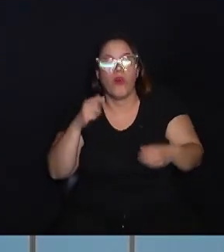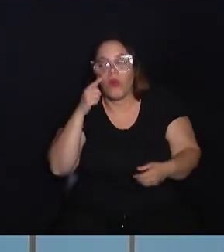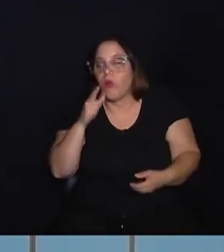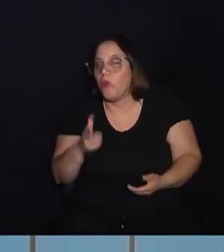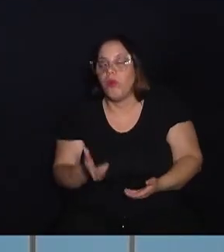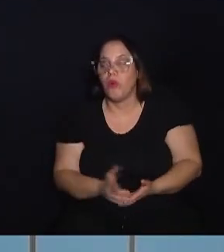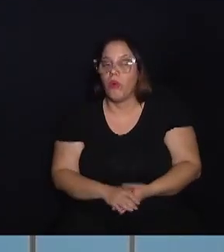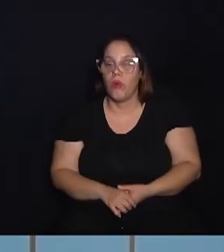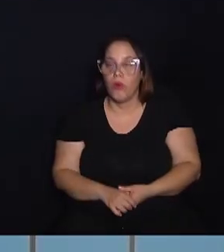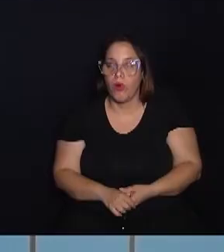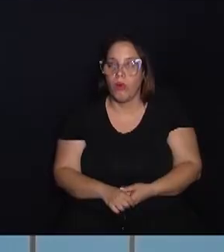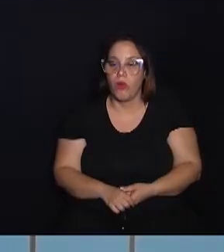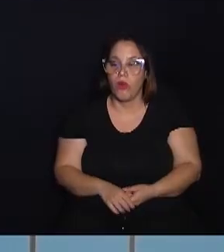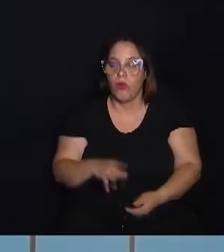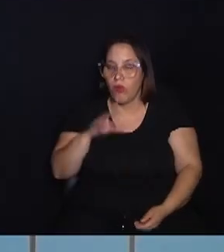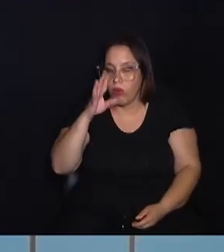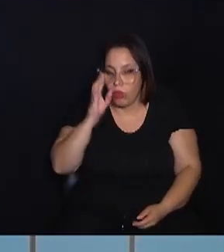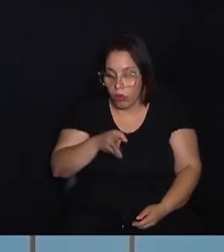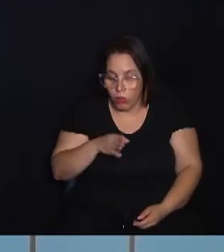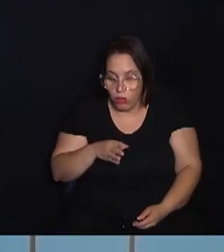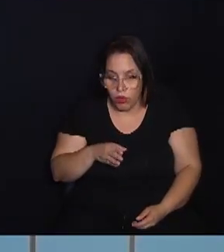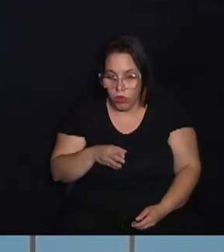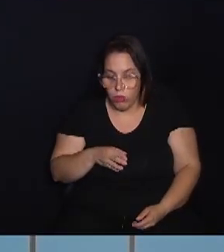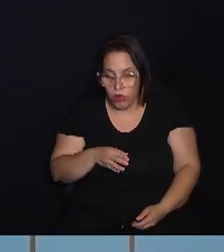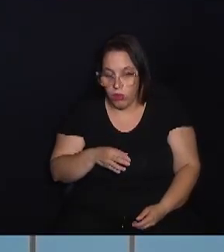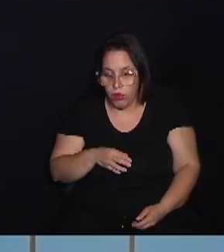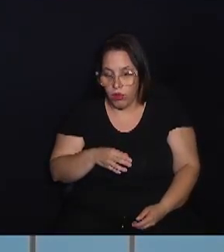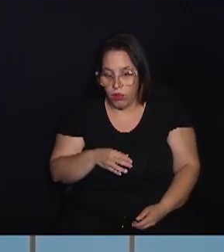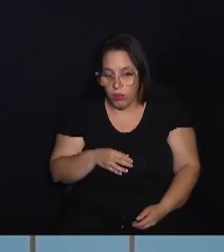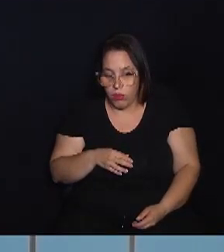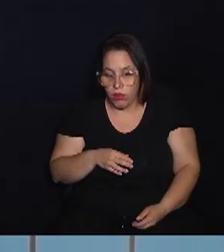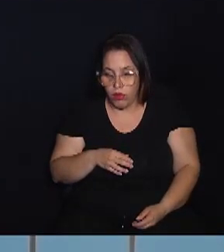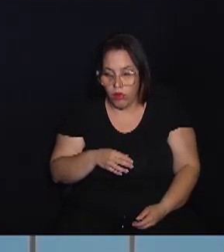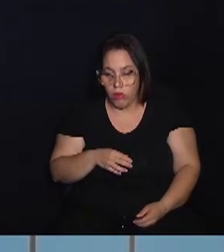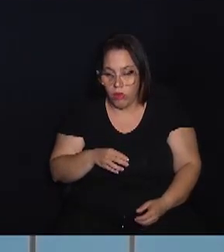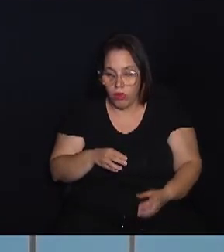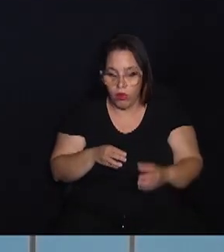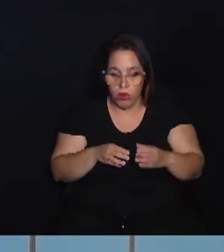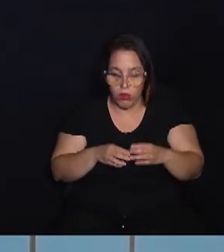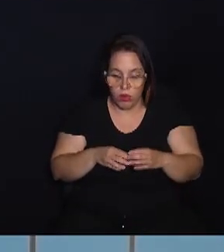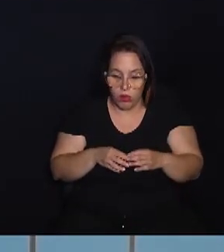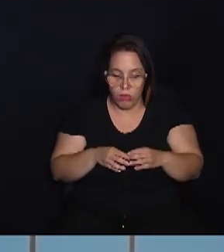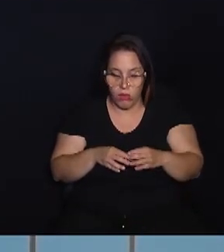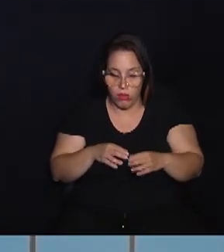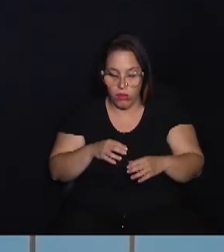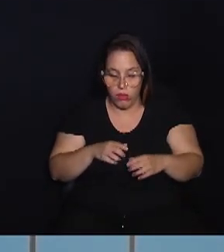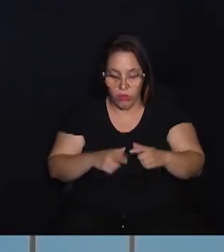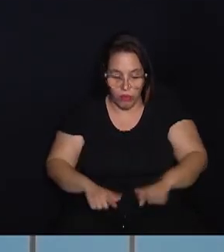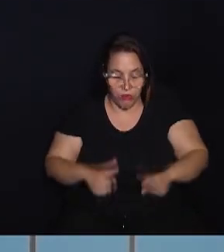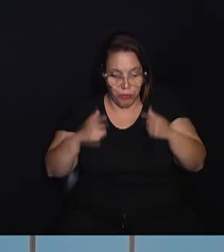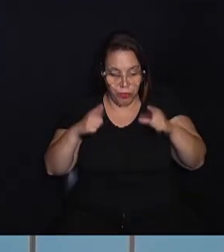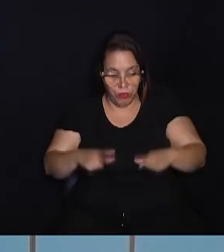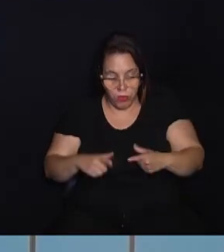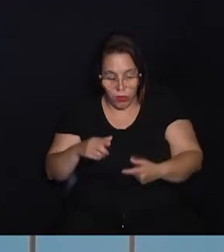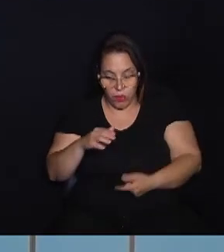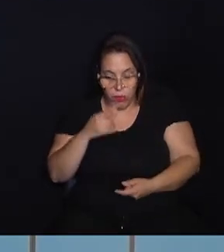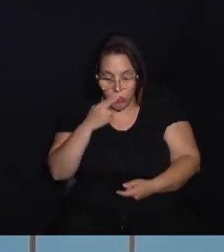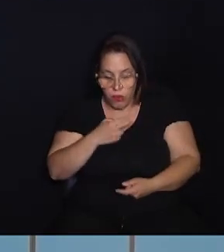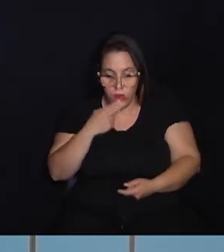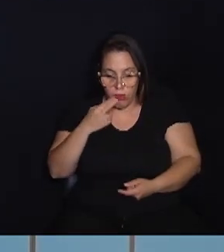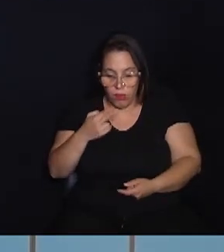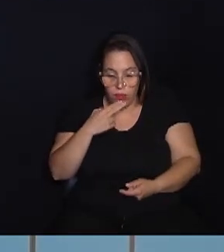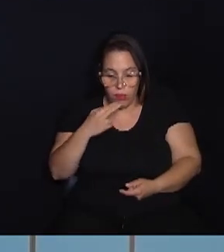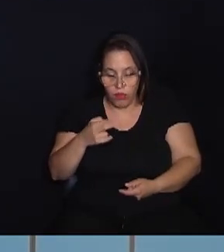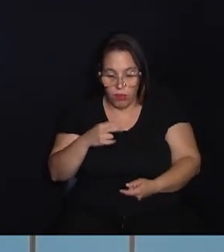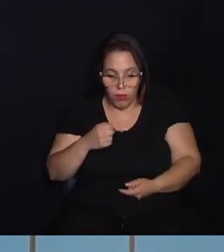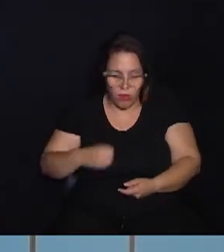isso? Principalmente com um grupo muito ativista aí de tabagismo que foi para